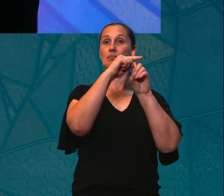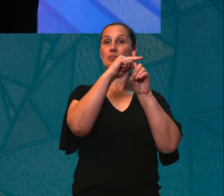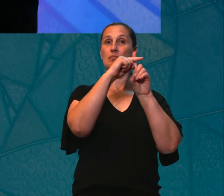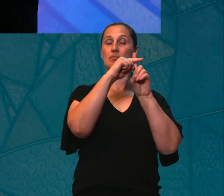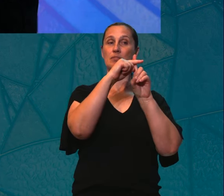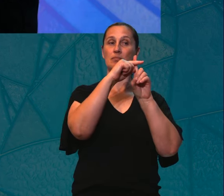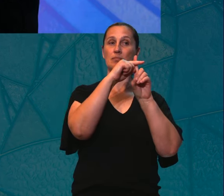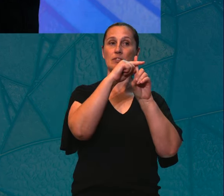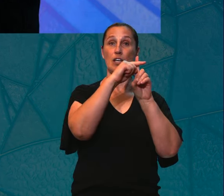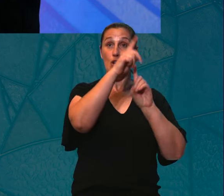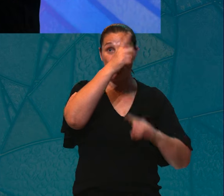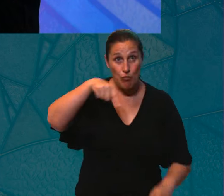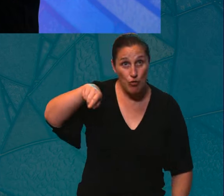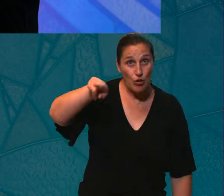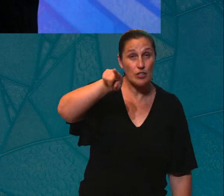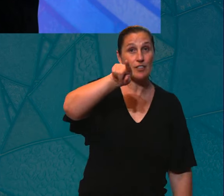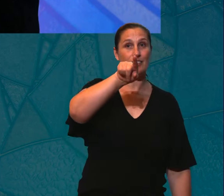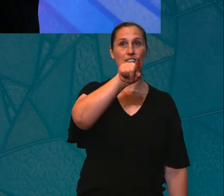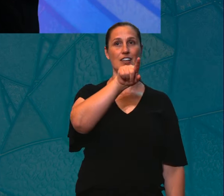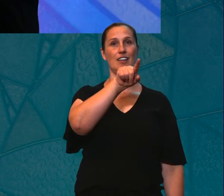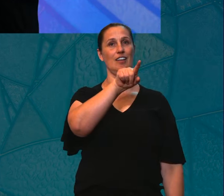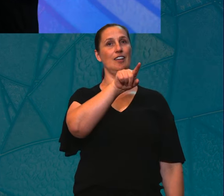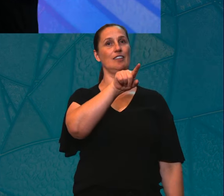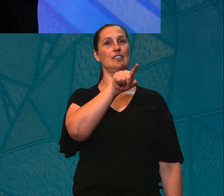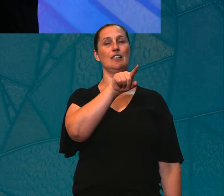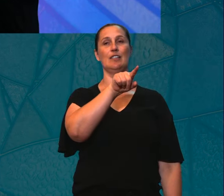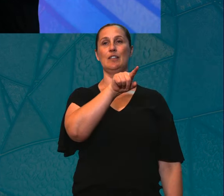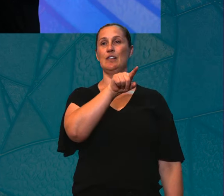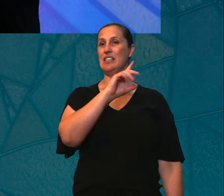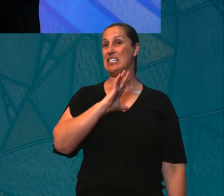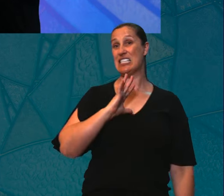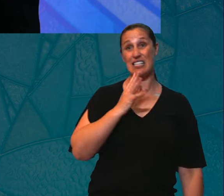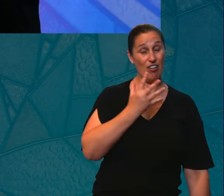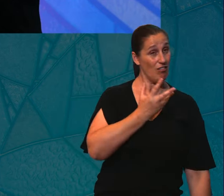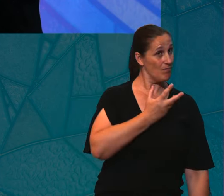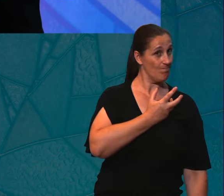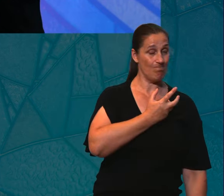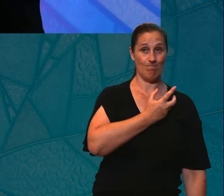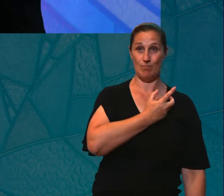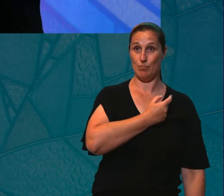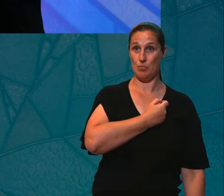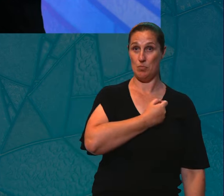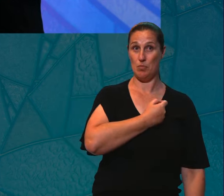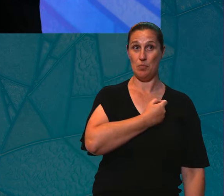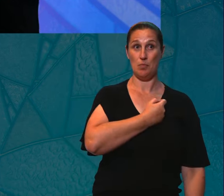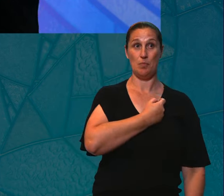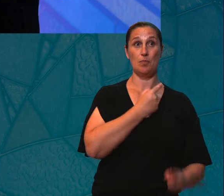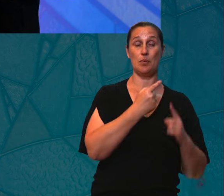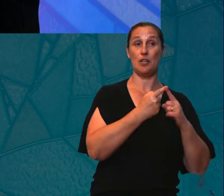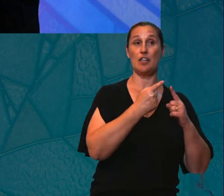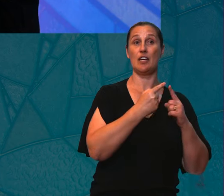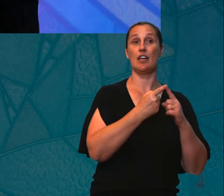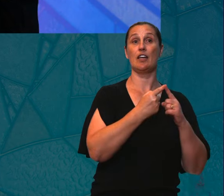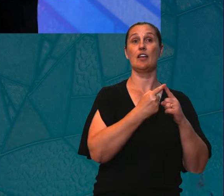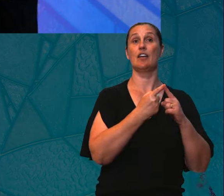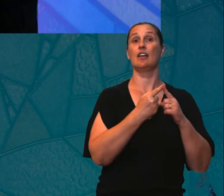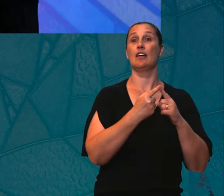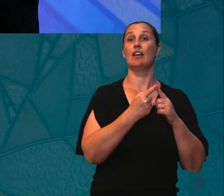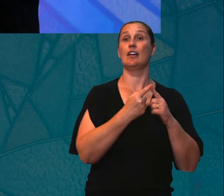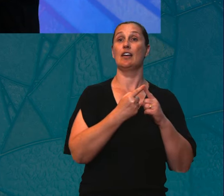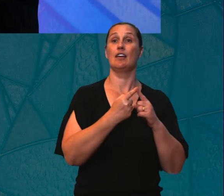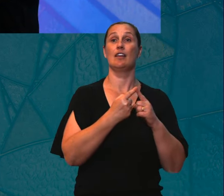pois vocês não são salvos porque vocês são salvos